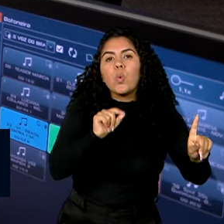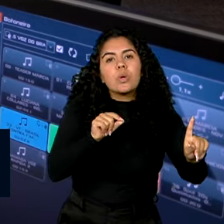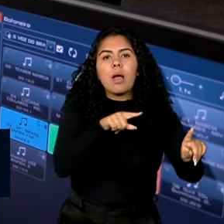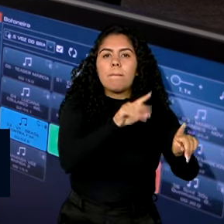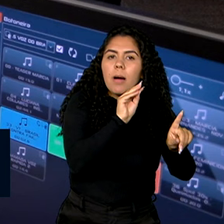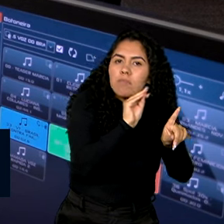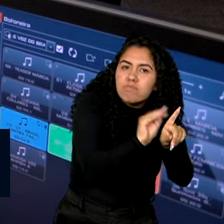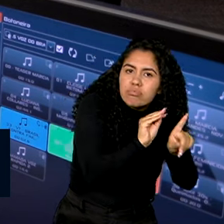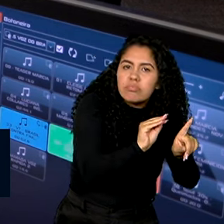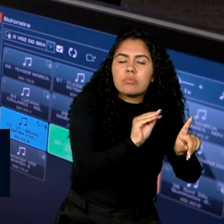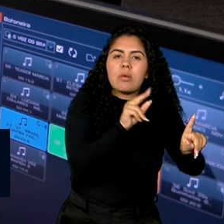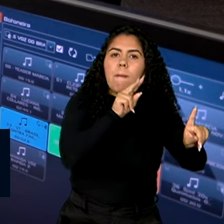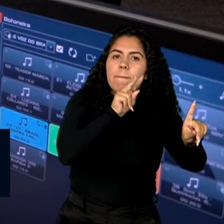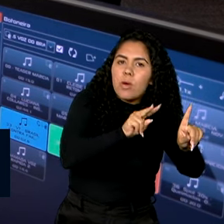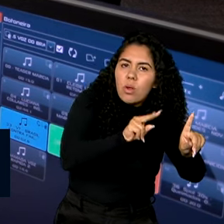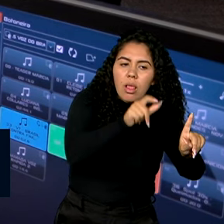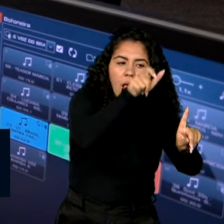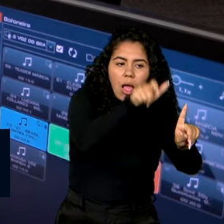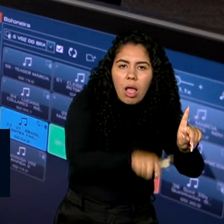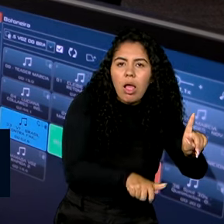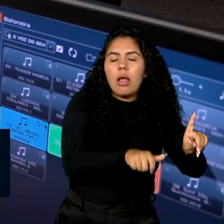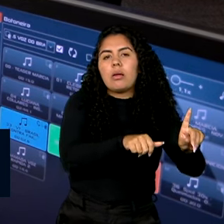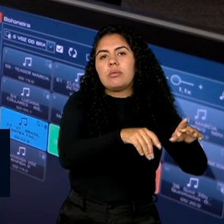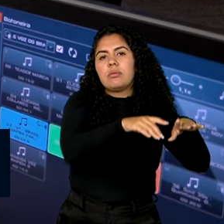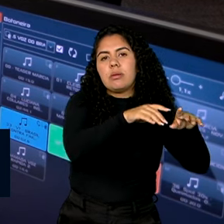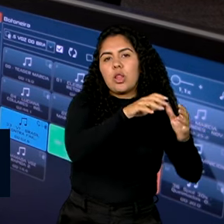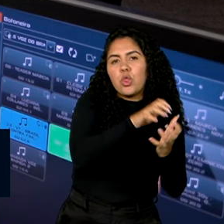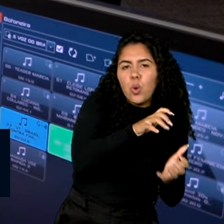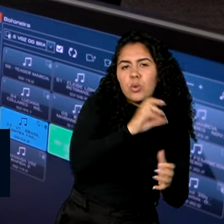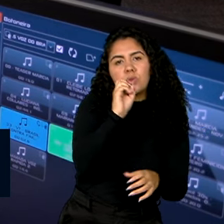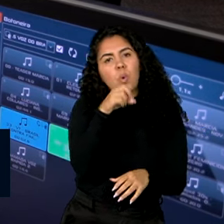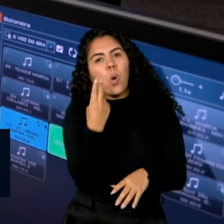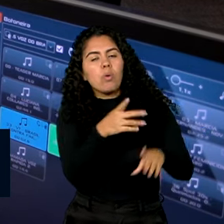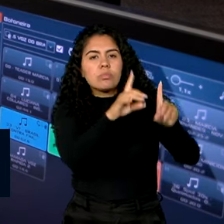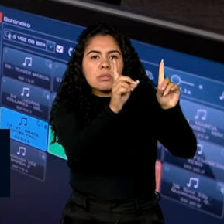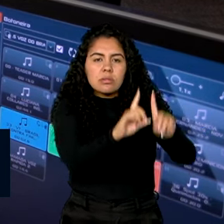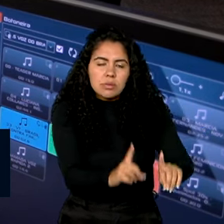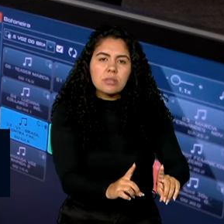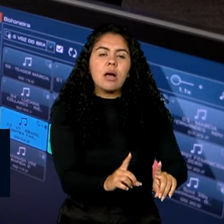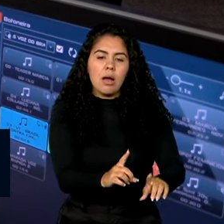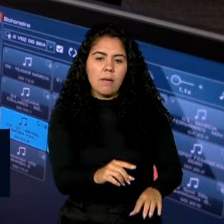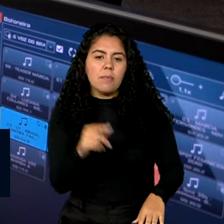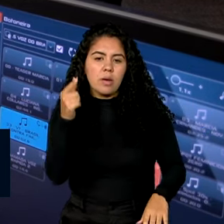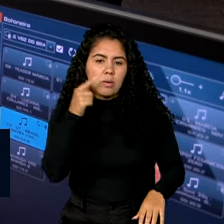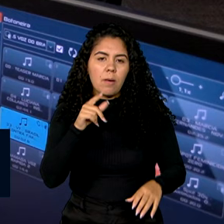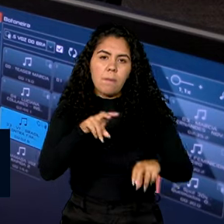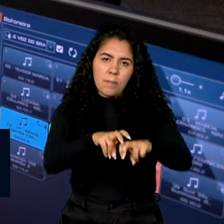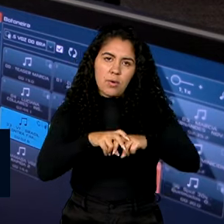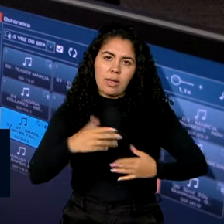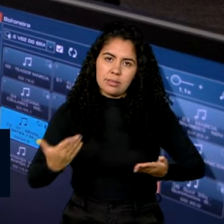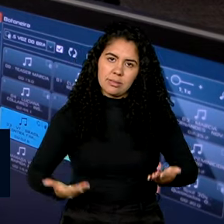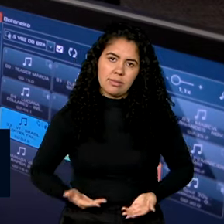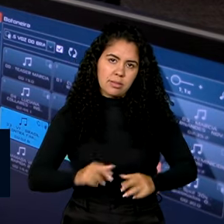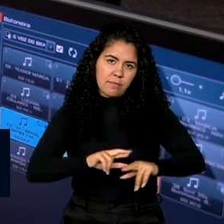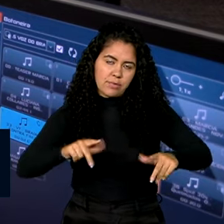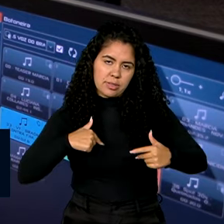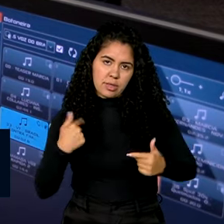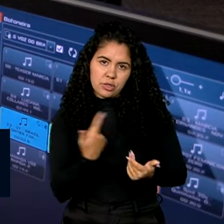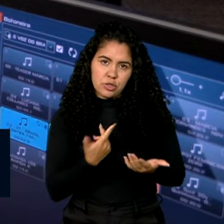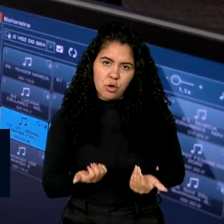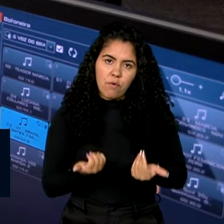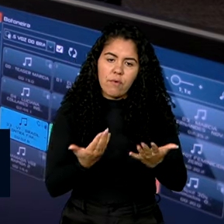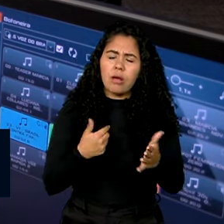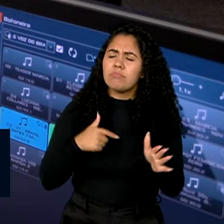idoso dessa pessoa com deficiência e das suas famílias e poder prover isso pelo meio dos serviços que nós ofertamos e qual é o